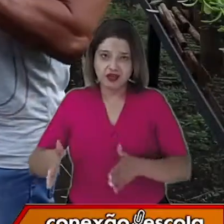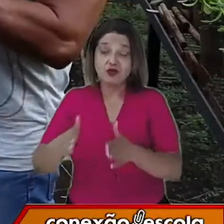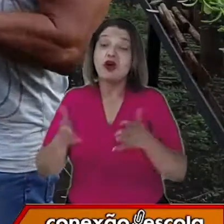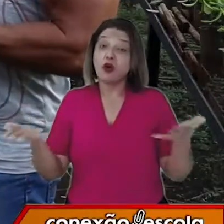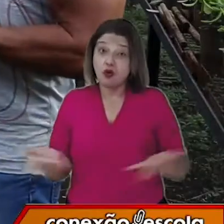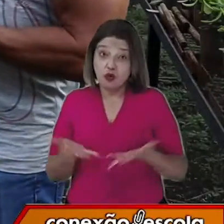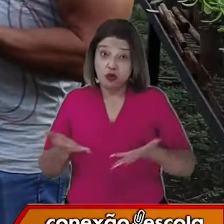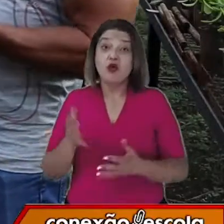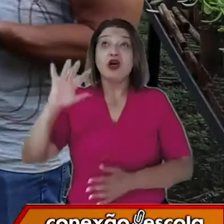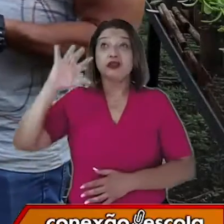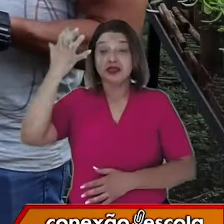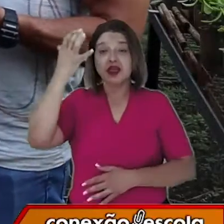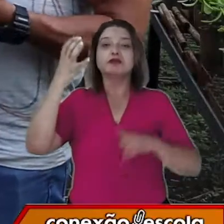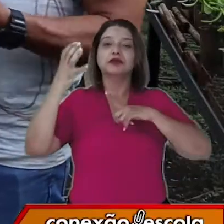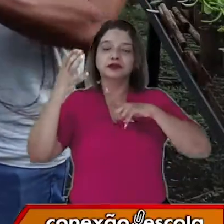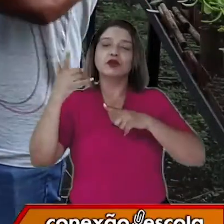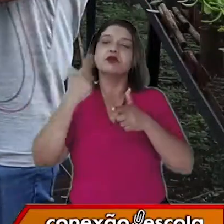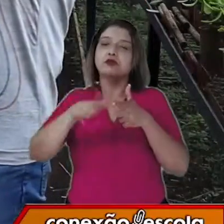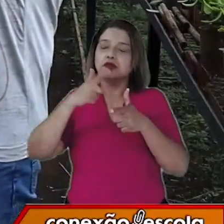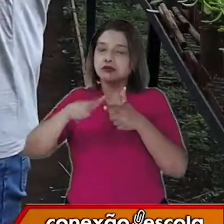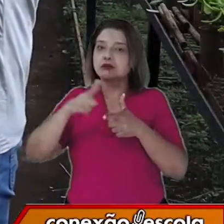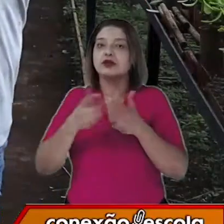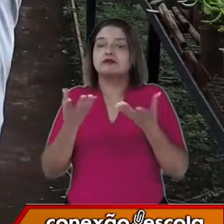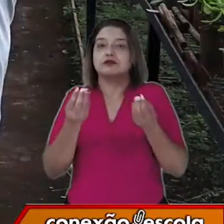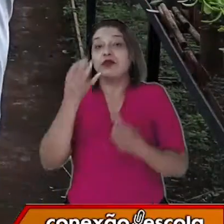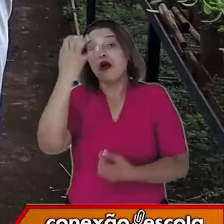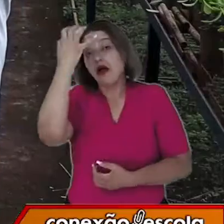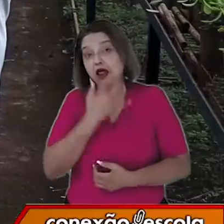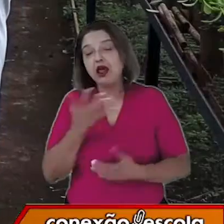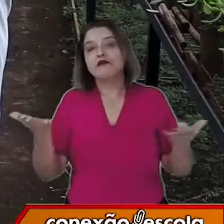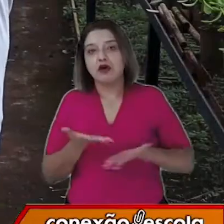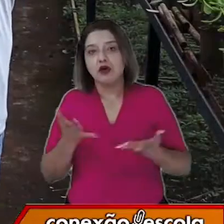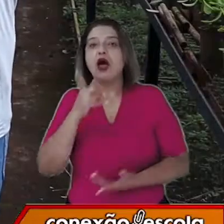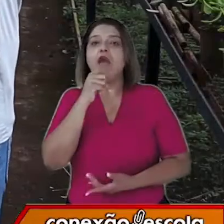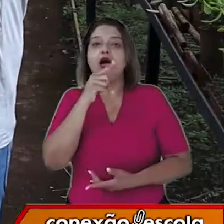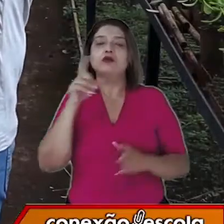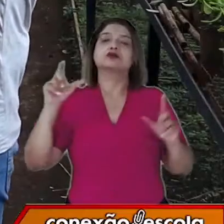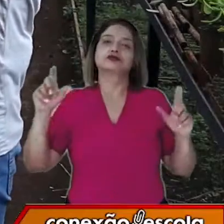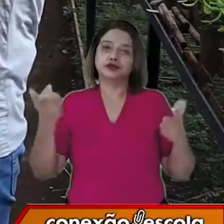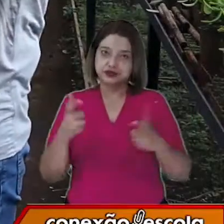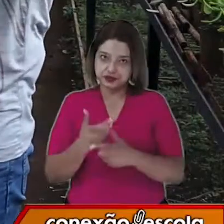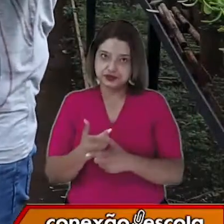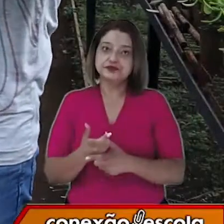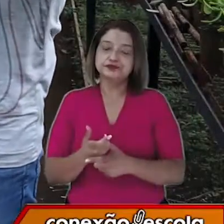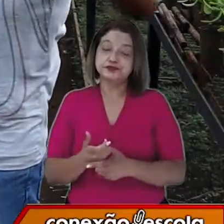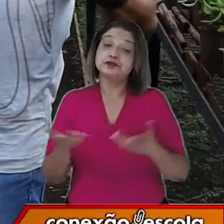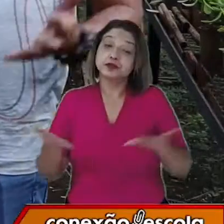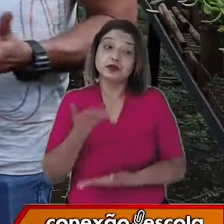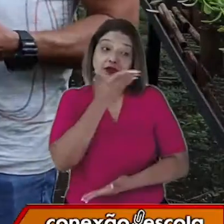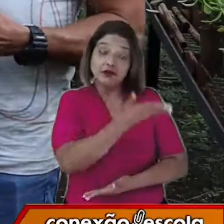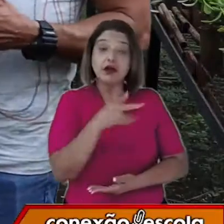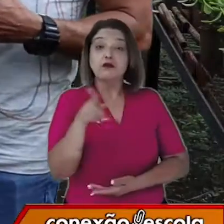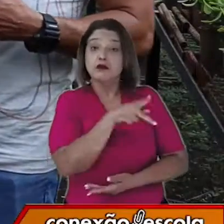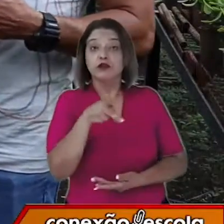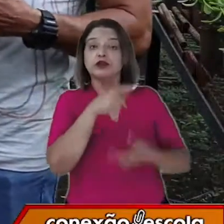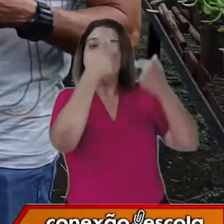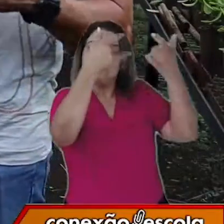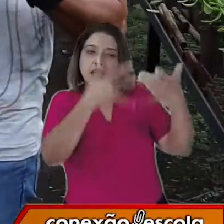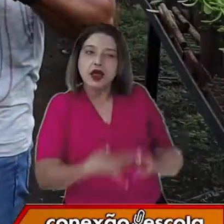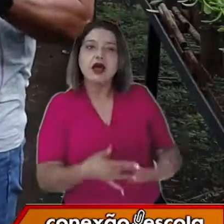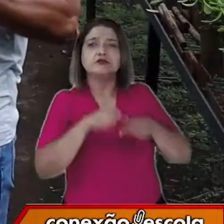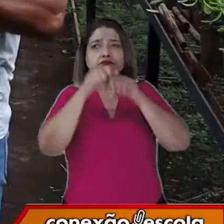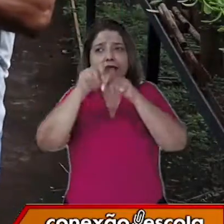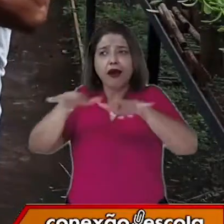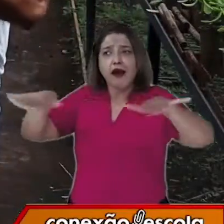que é o problema da falta de água. E aí, graças ao trabalho que a professora faz, né, de difundir essa questão da educação